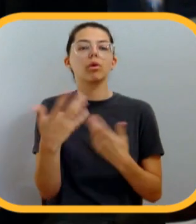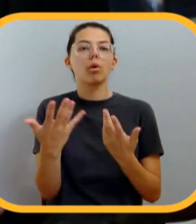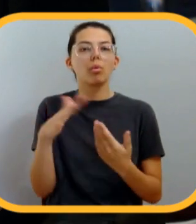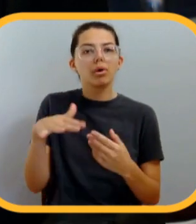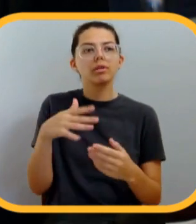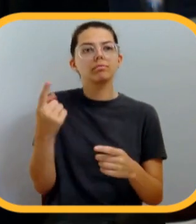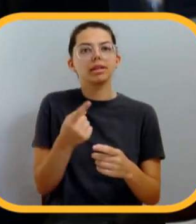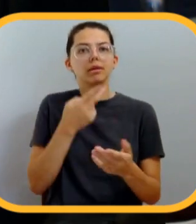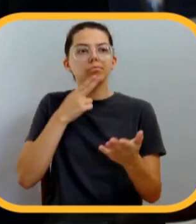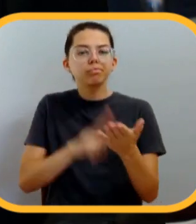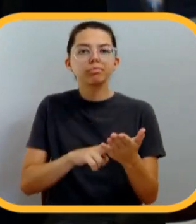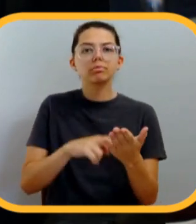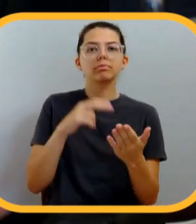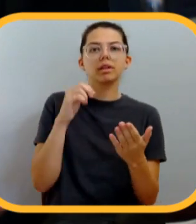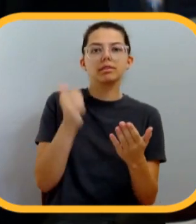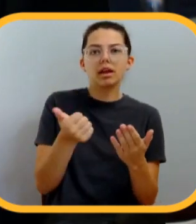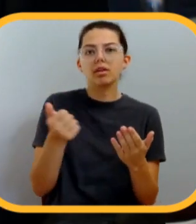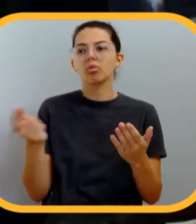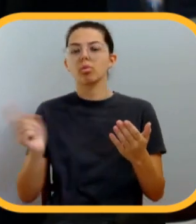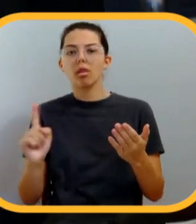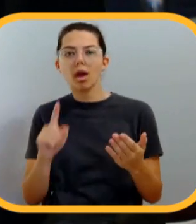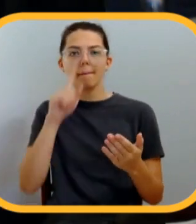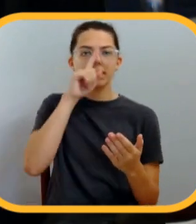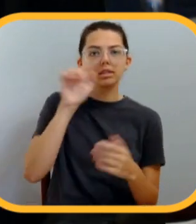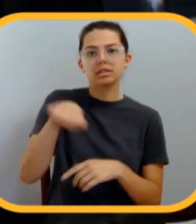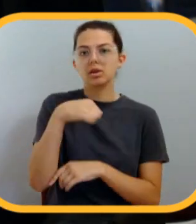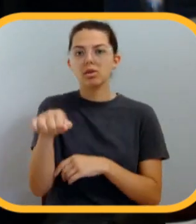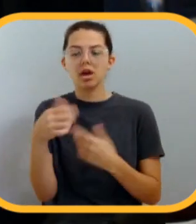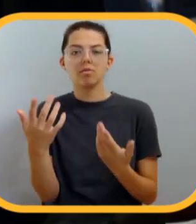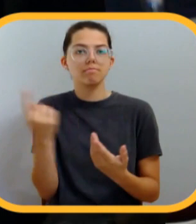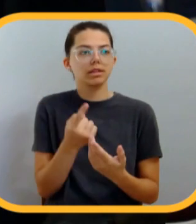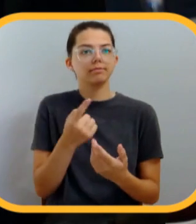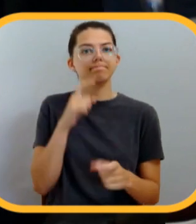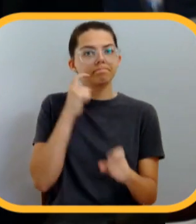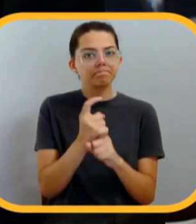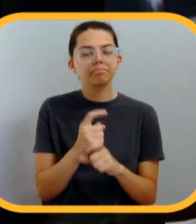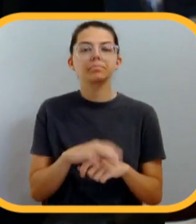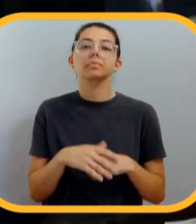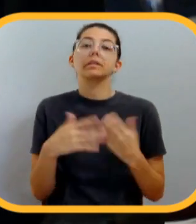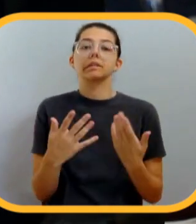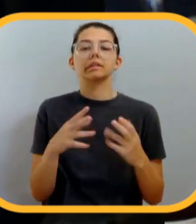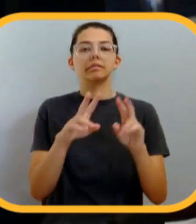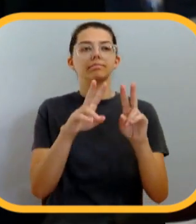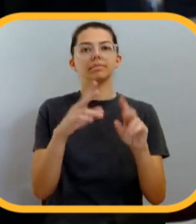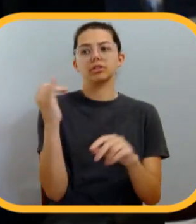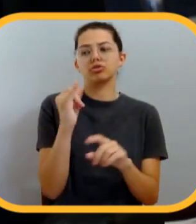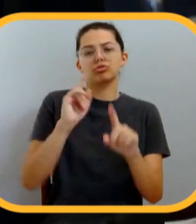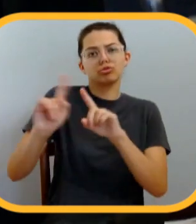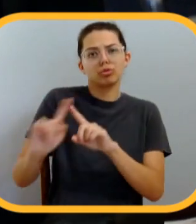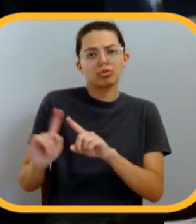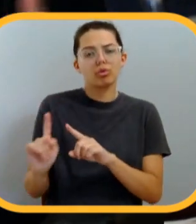comprovar os factos, não é? Antes de os publicar. E essas questões não estão, as